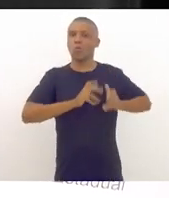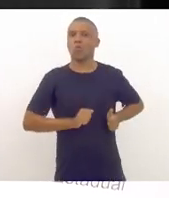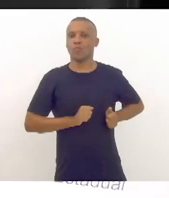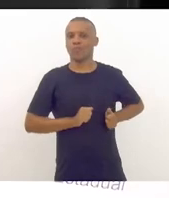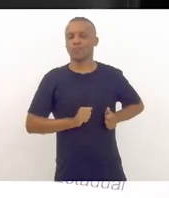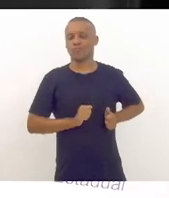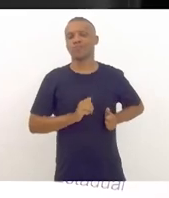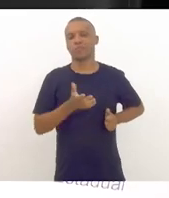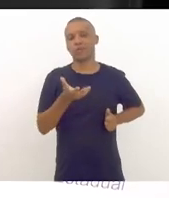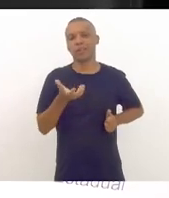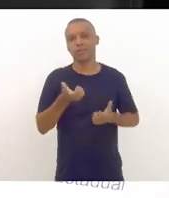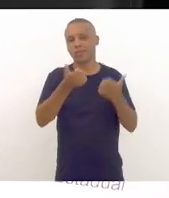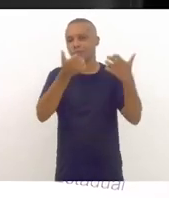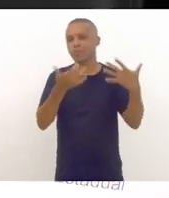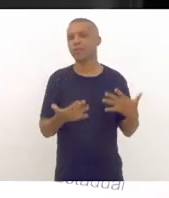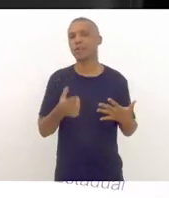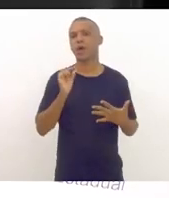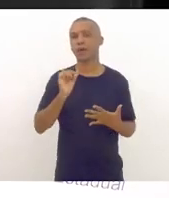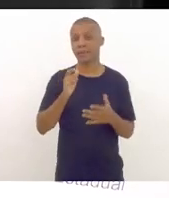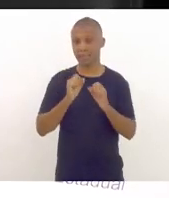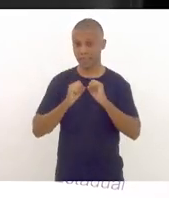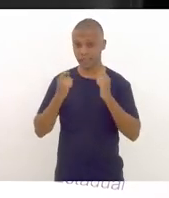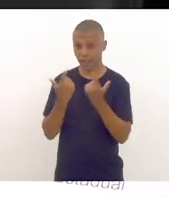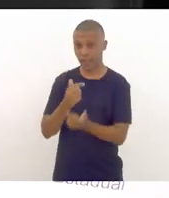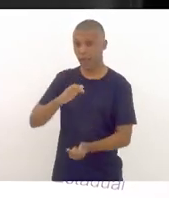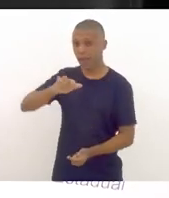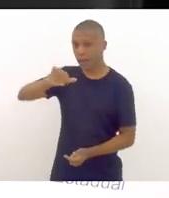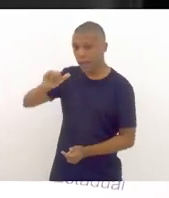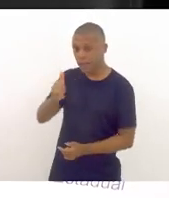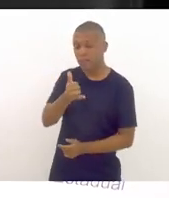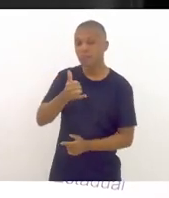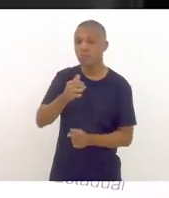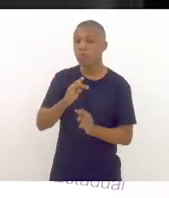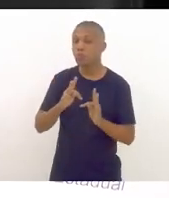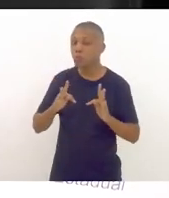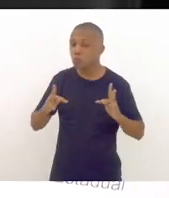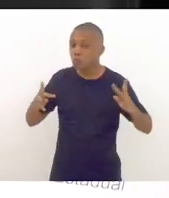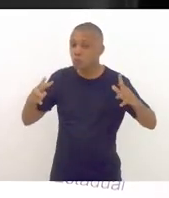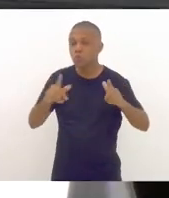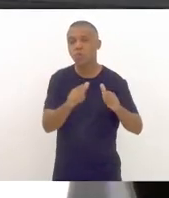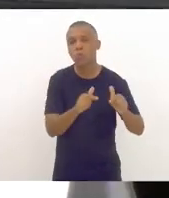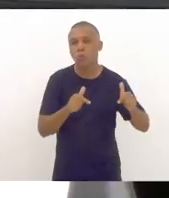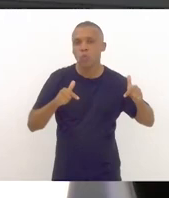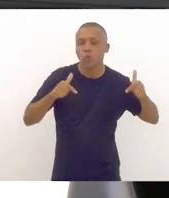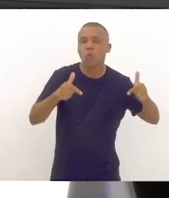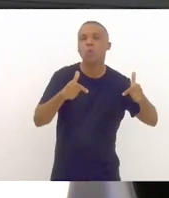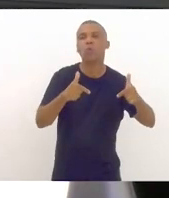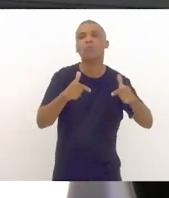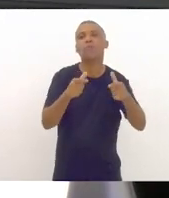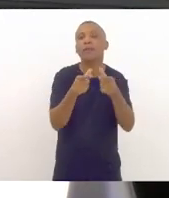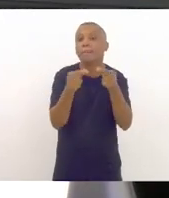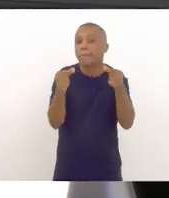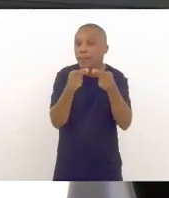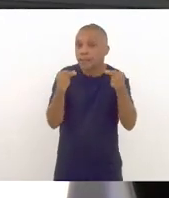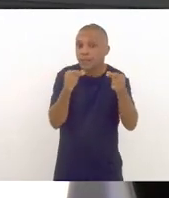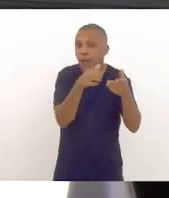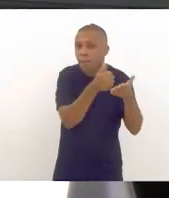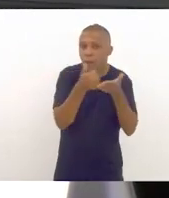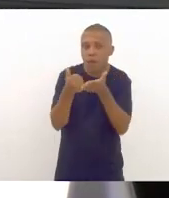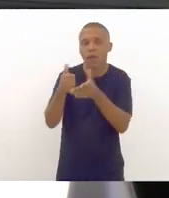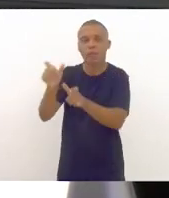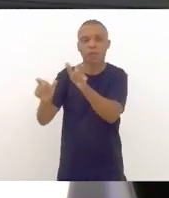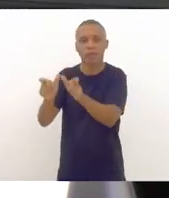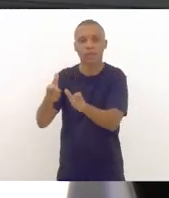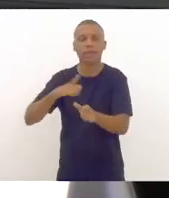dizer que nessa casa, tudo que o senhor fizer em Brasília em prol dessas pessoas, você pode ter certeza que vai